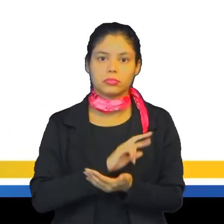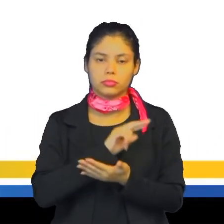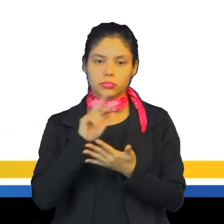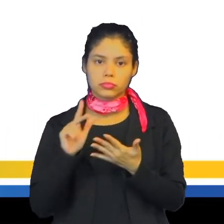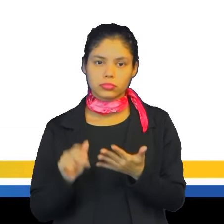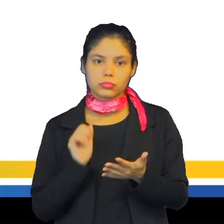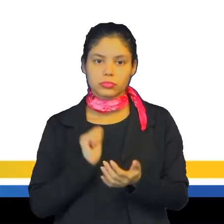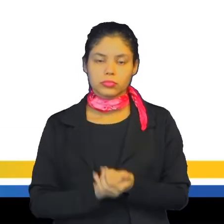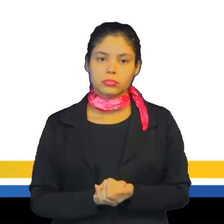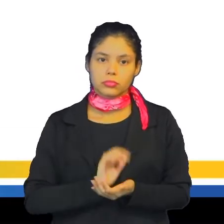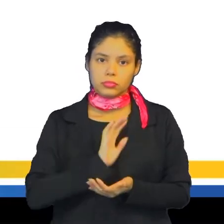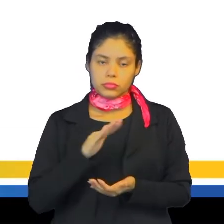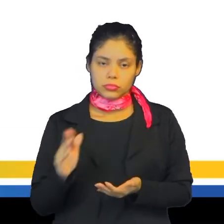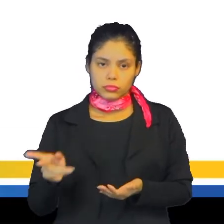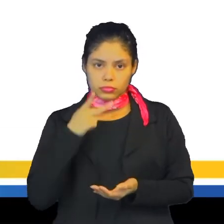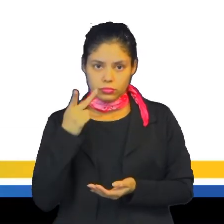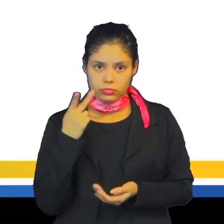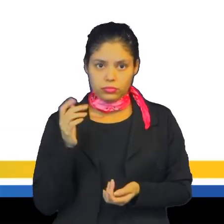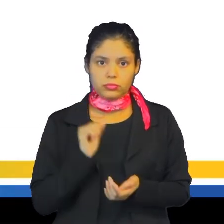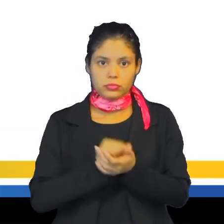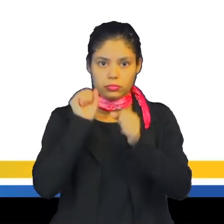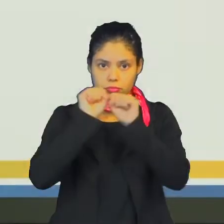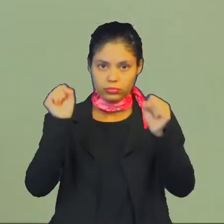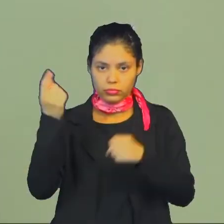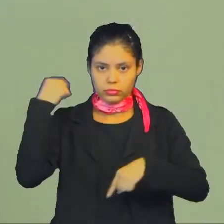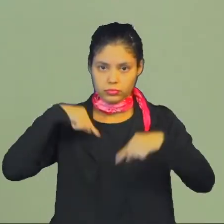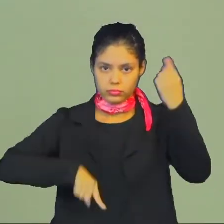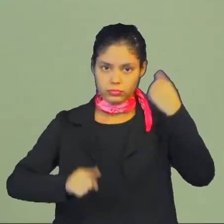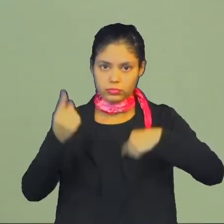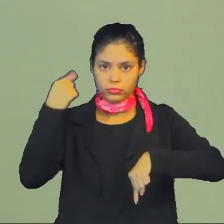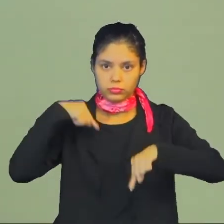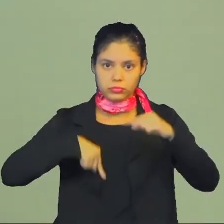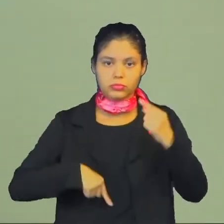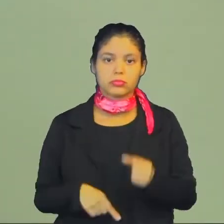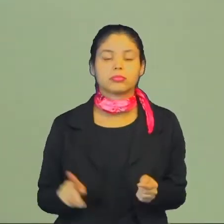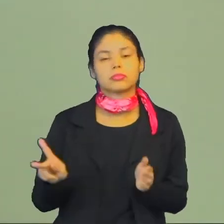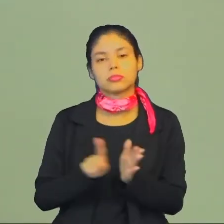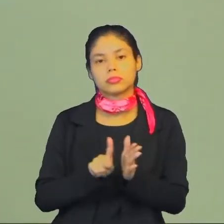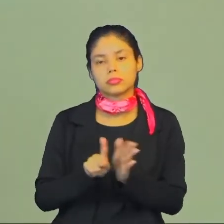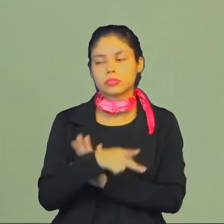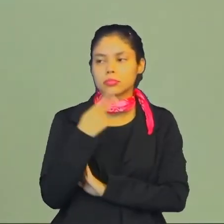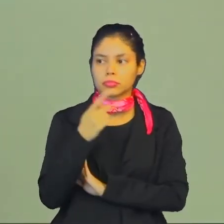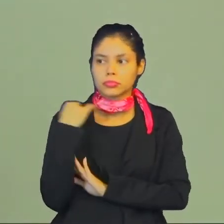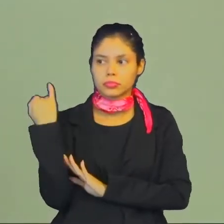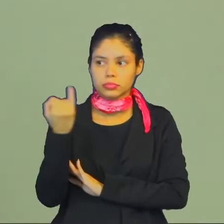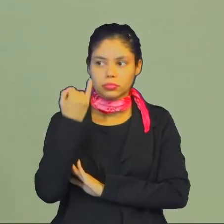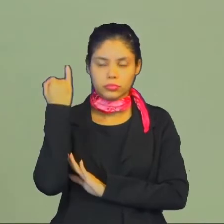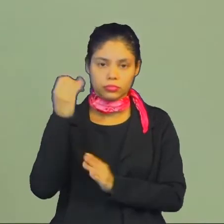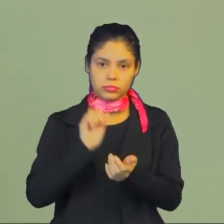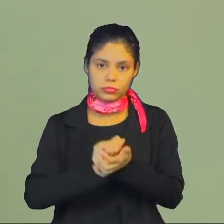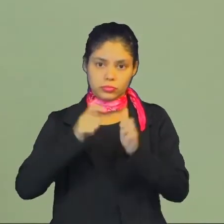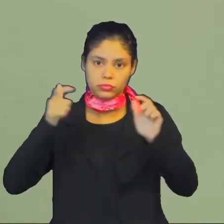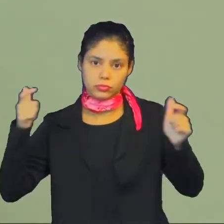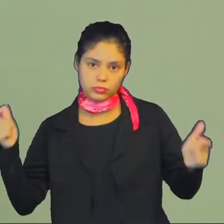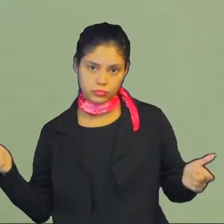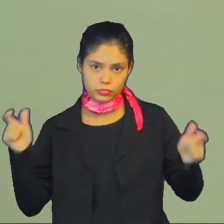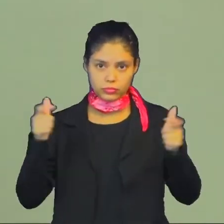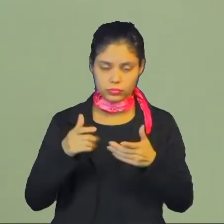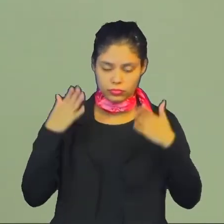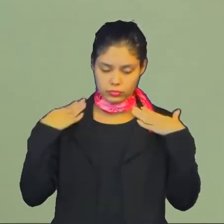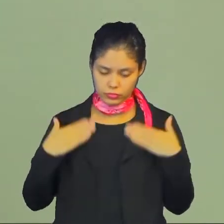anatômicas. Então, quando se fala de sistema circulatório, vai principalmente falar em relação ao tamanho, né, que é